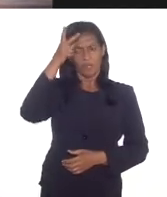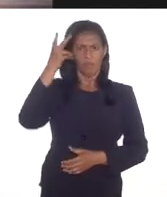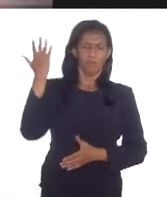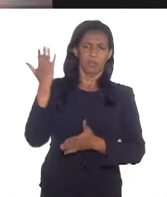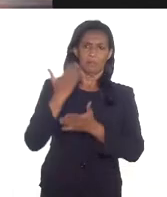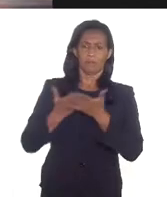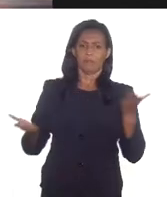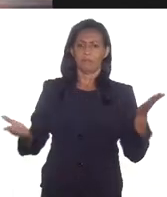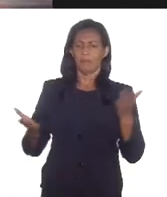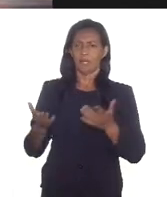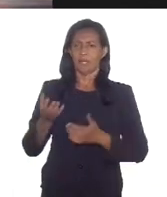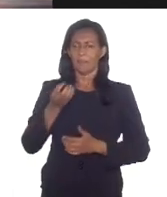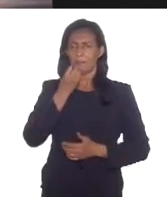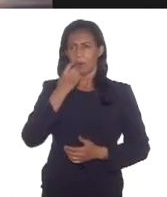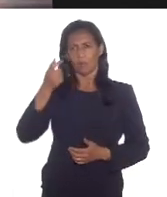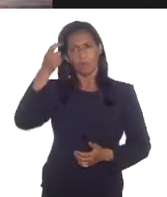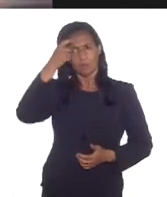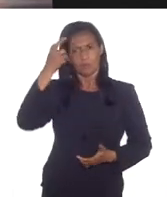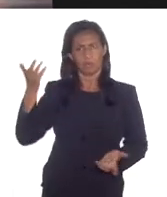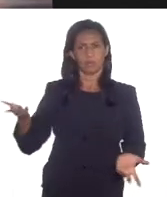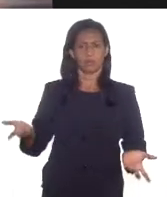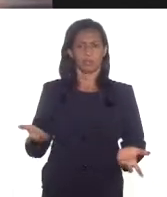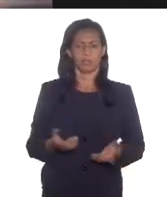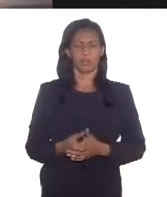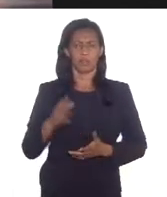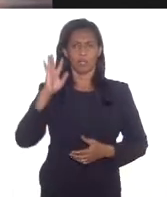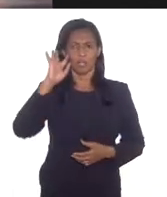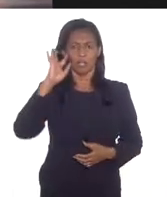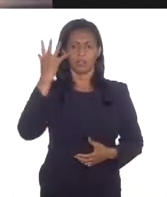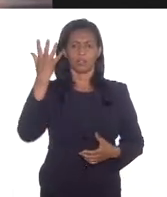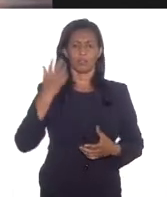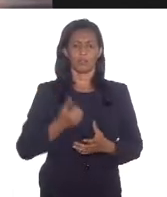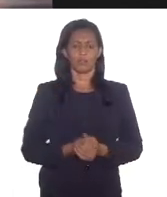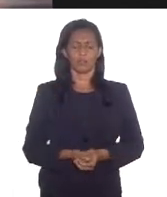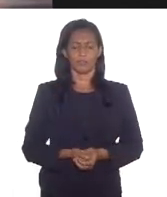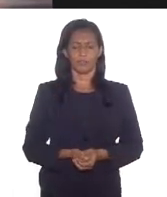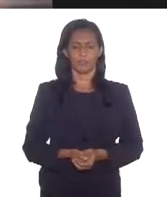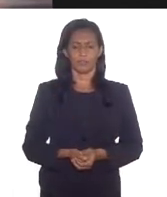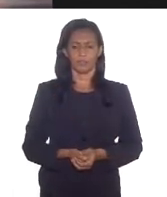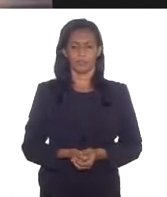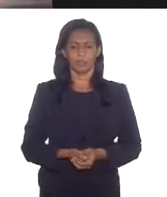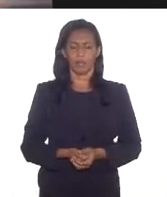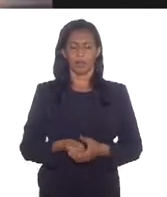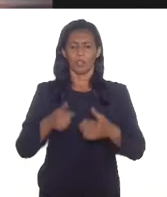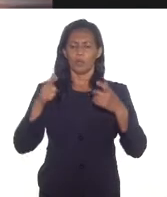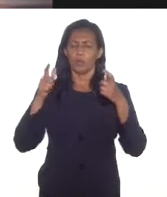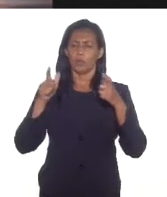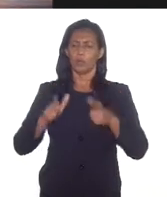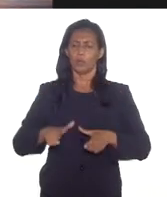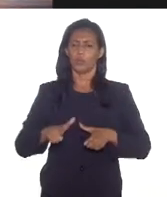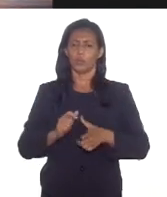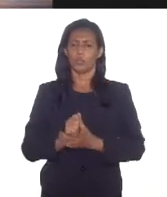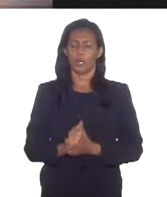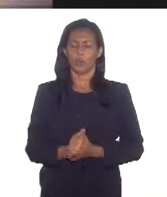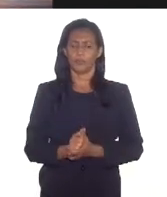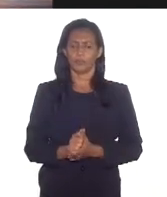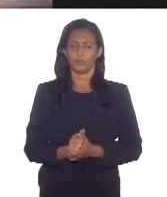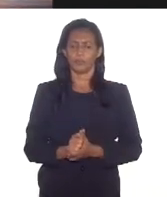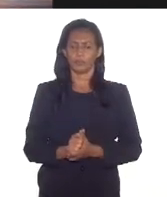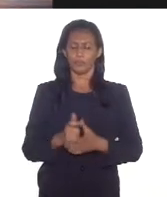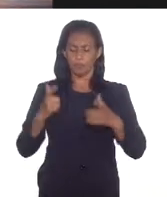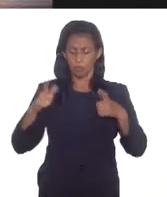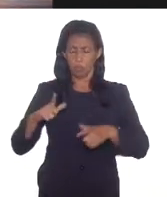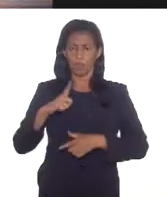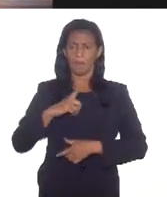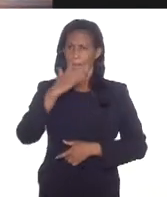perdido o bom senso que resolve, num lugar como este, que é um lugar onde tem